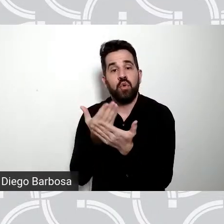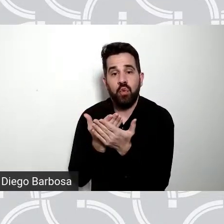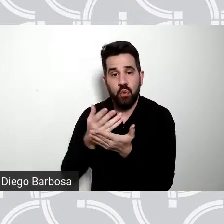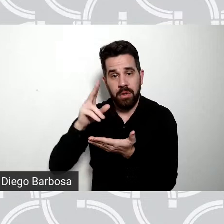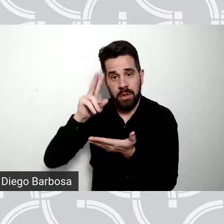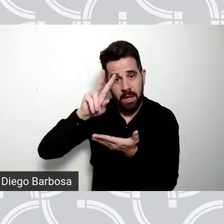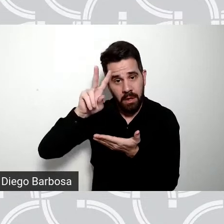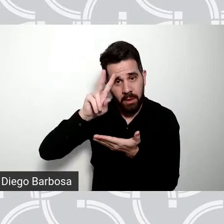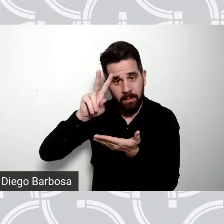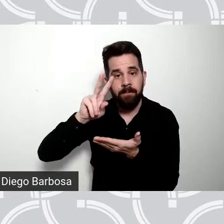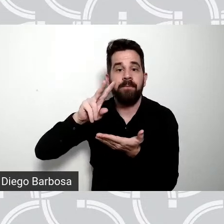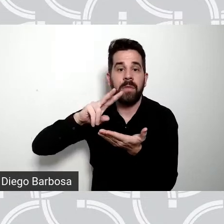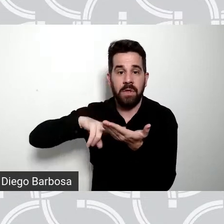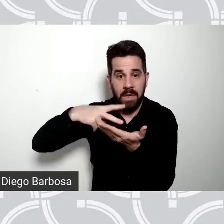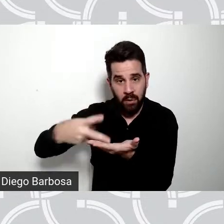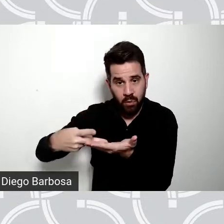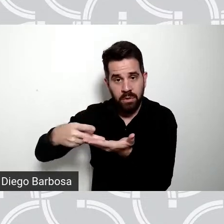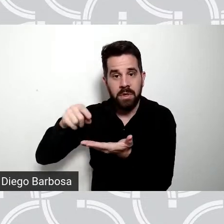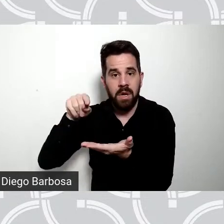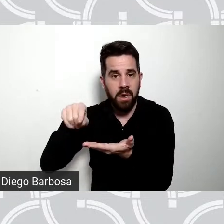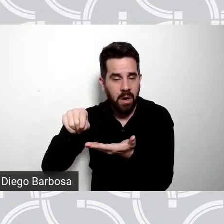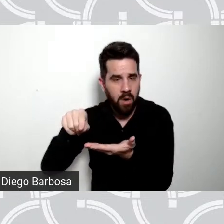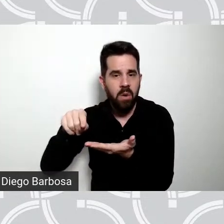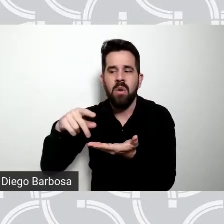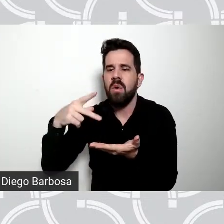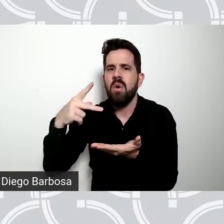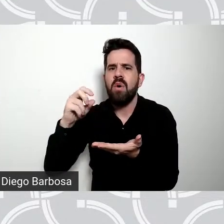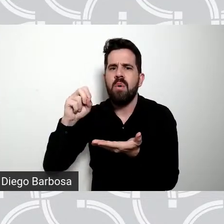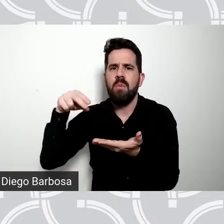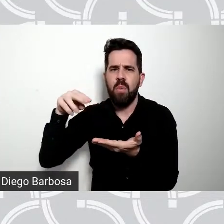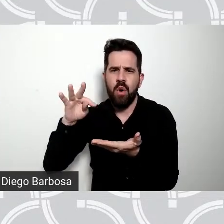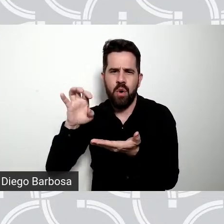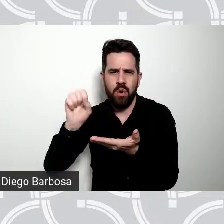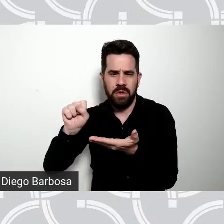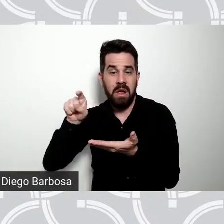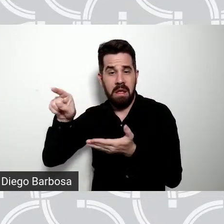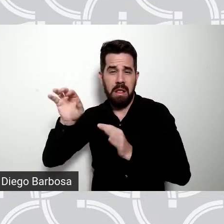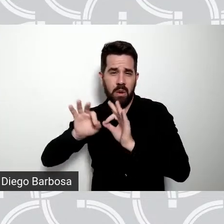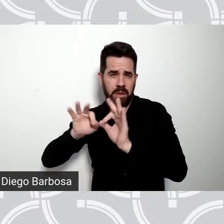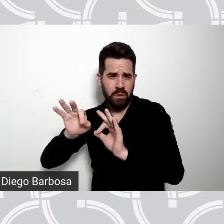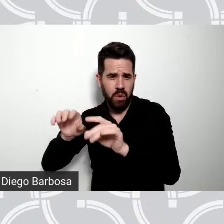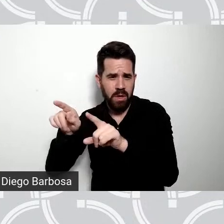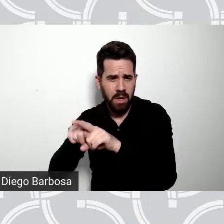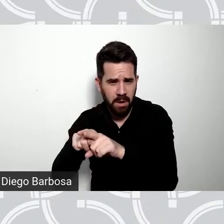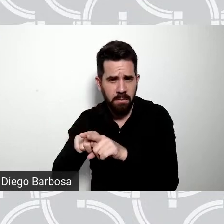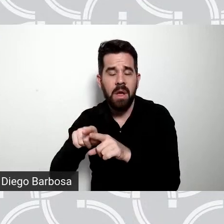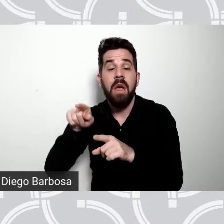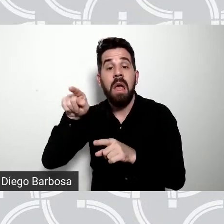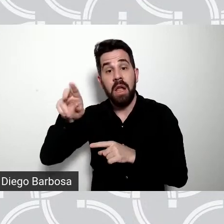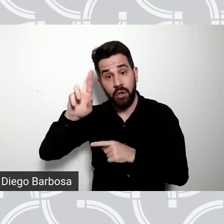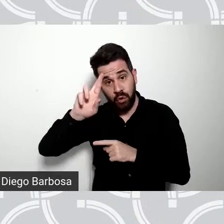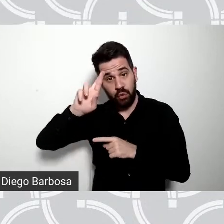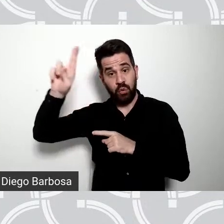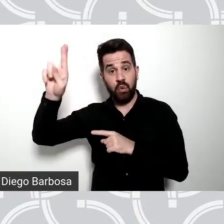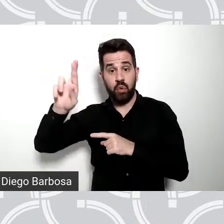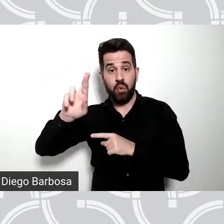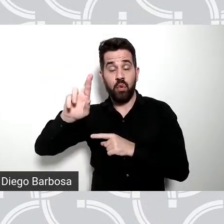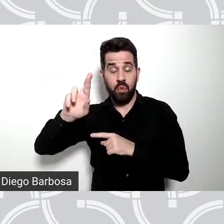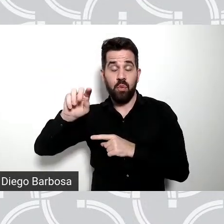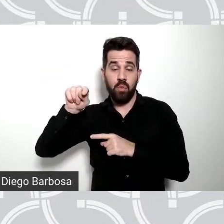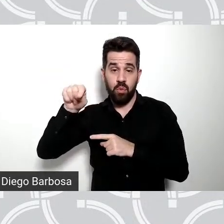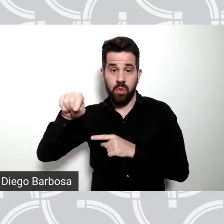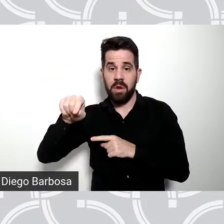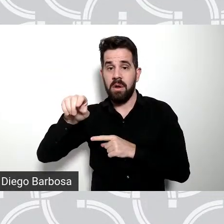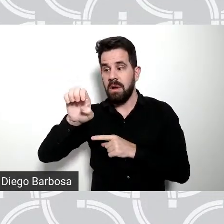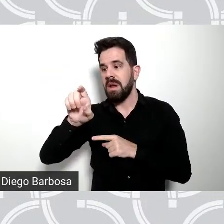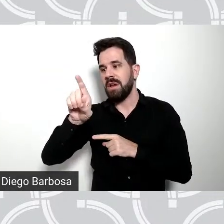pela editora Pontes. É editora-chefe da revista Belas Infiéis. E é membro permanente do